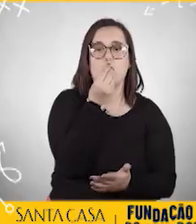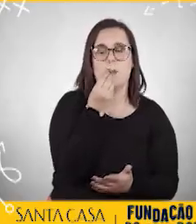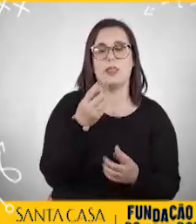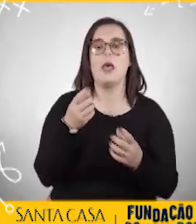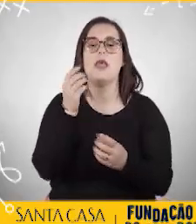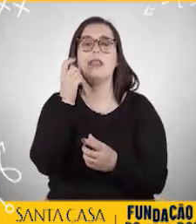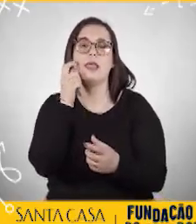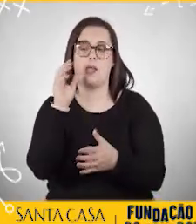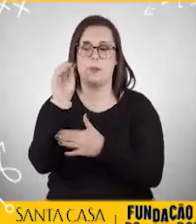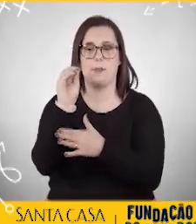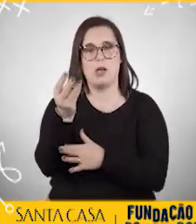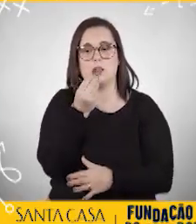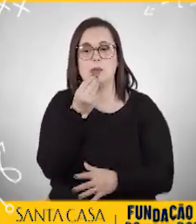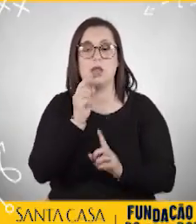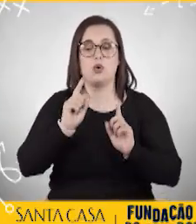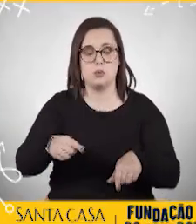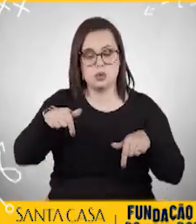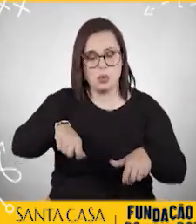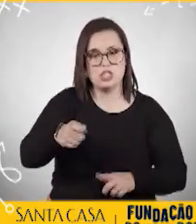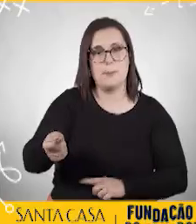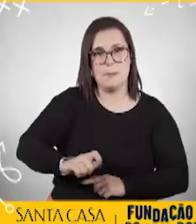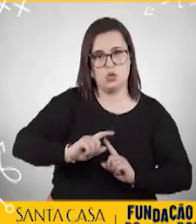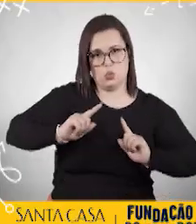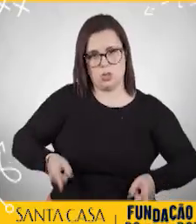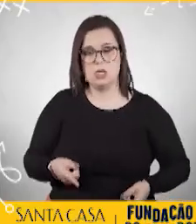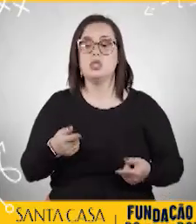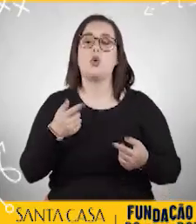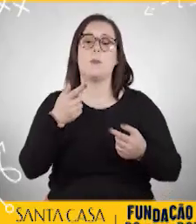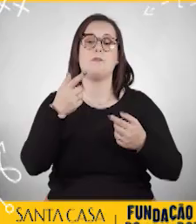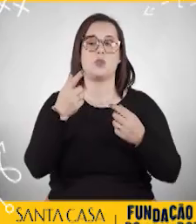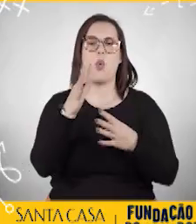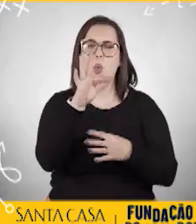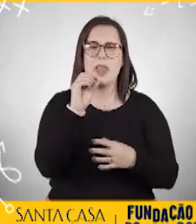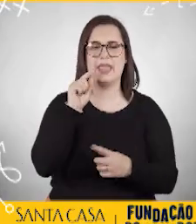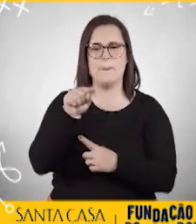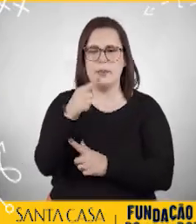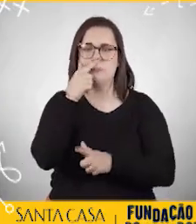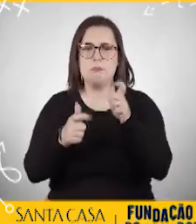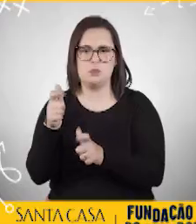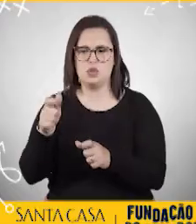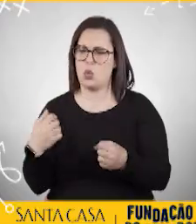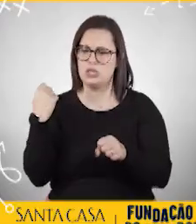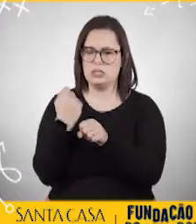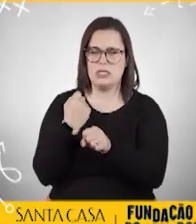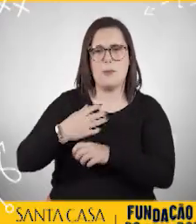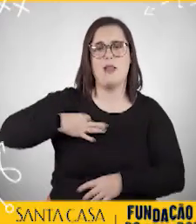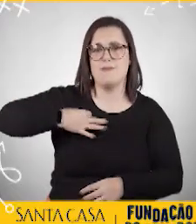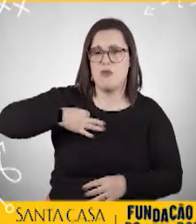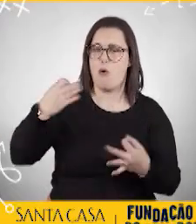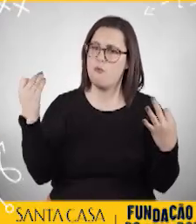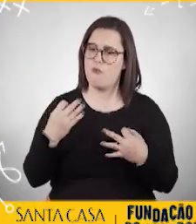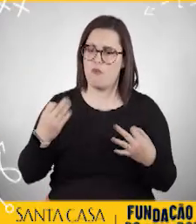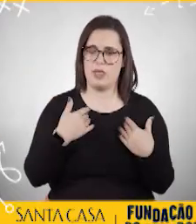do Banco Alimentar, que teve lugar no início deste mês. Mais de 40 mil voluntários estiveram ao serviço dos 21